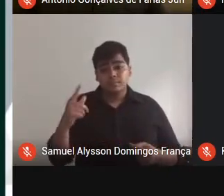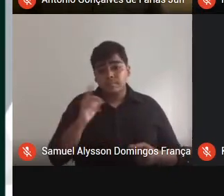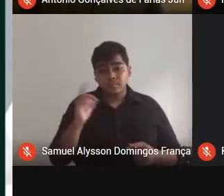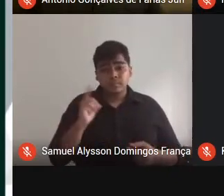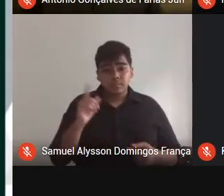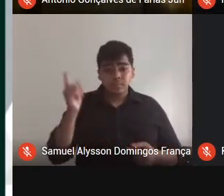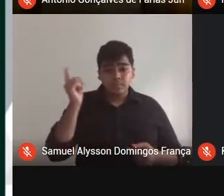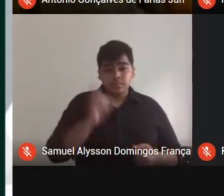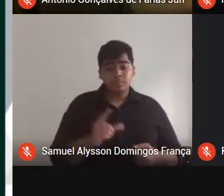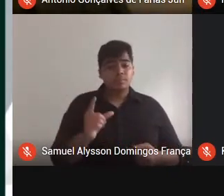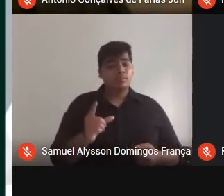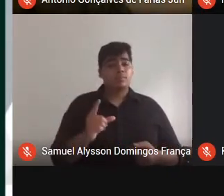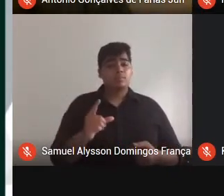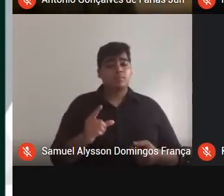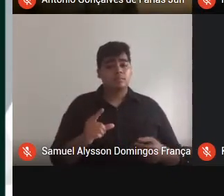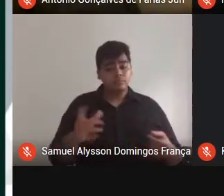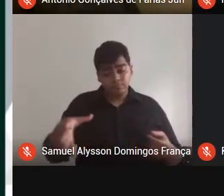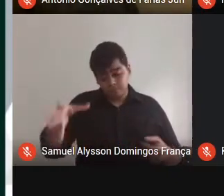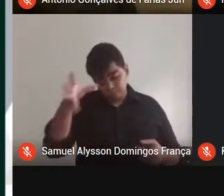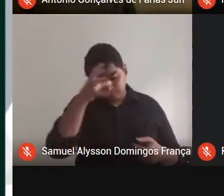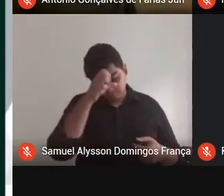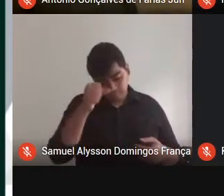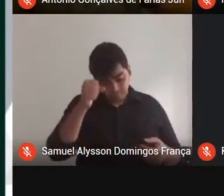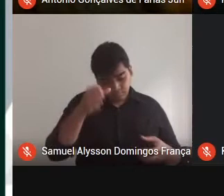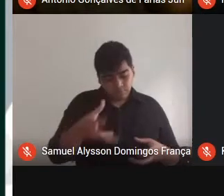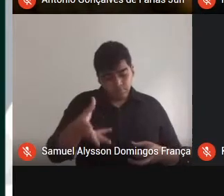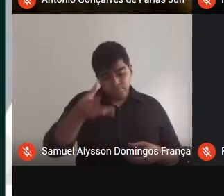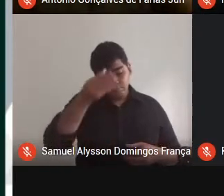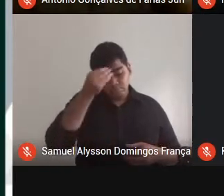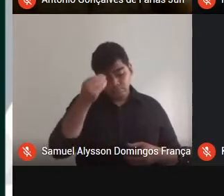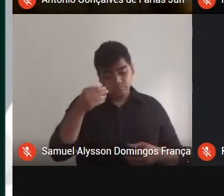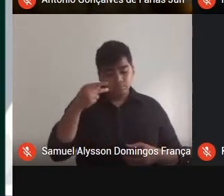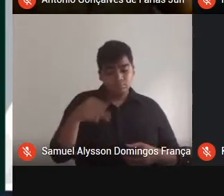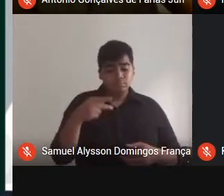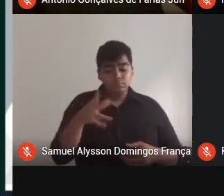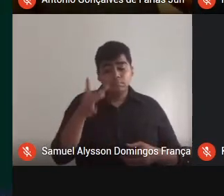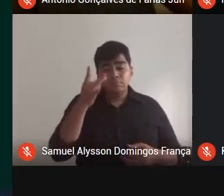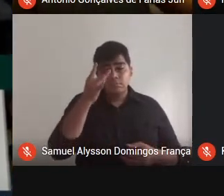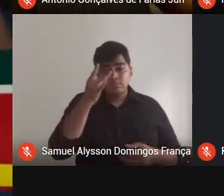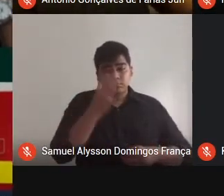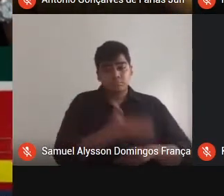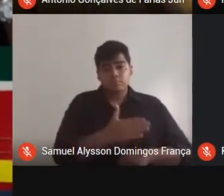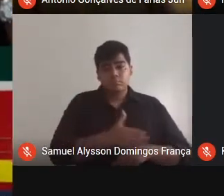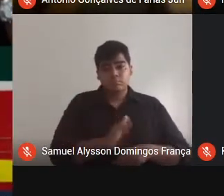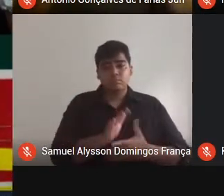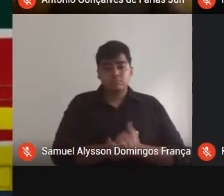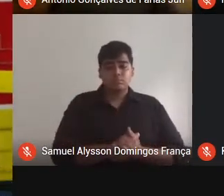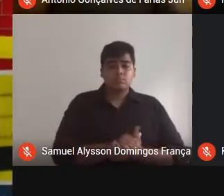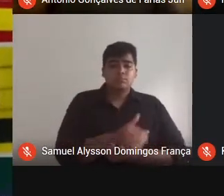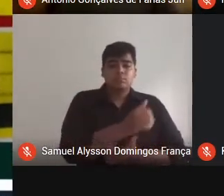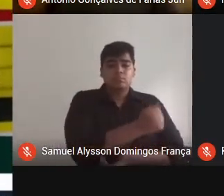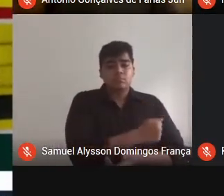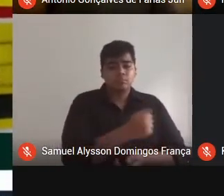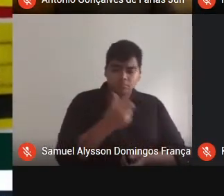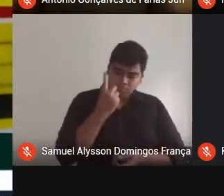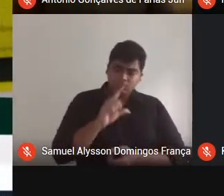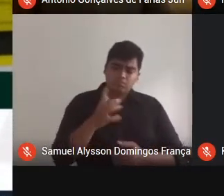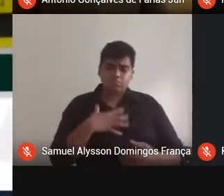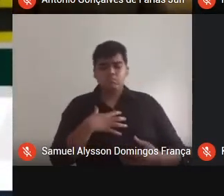contemplar o que estava fazendo através, né, de forma tátil. Então, o aluno se identificou muito